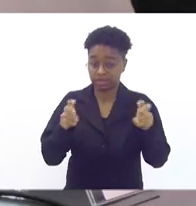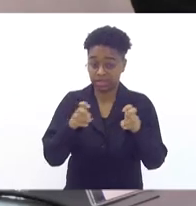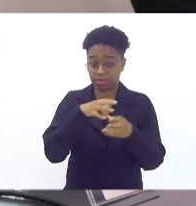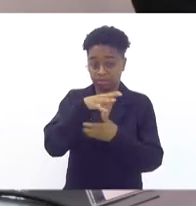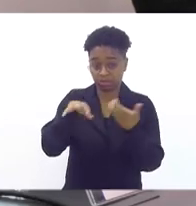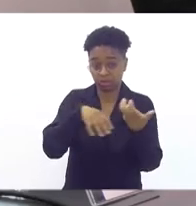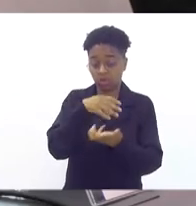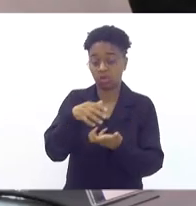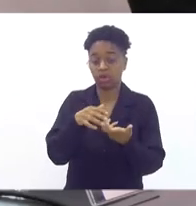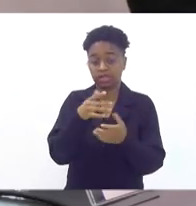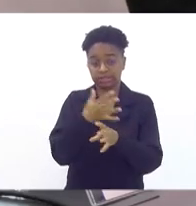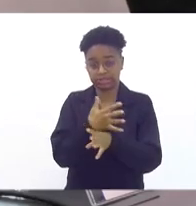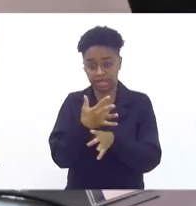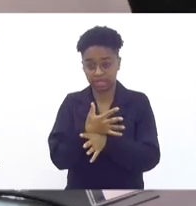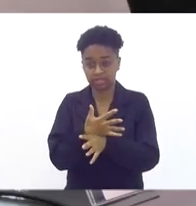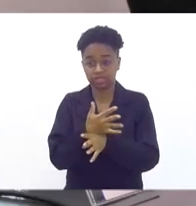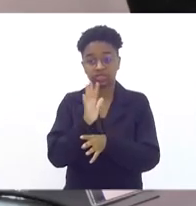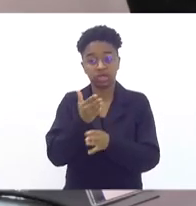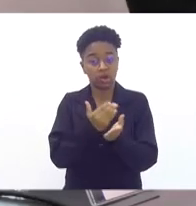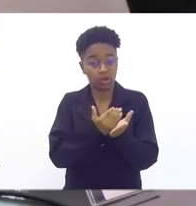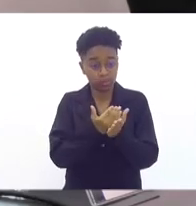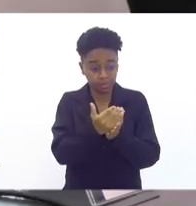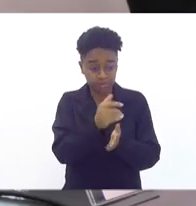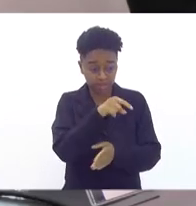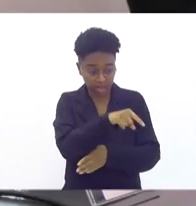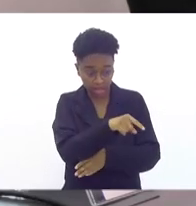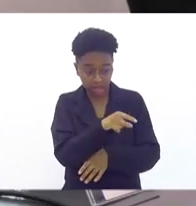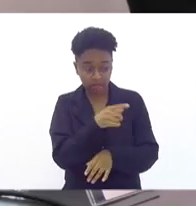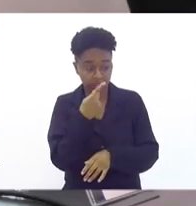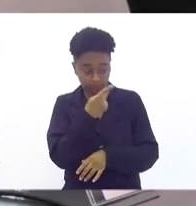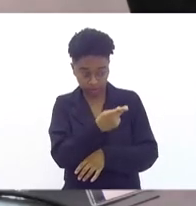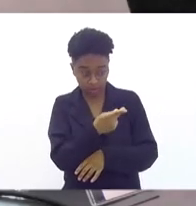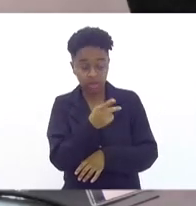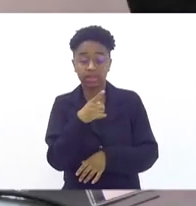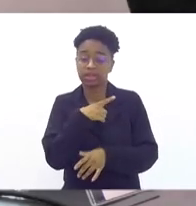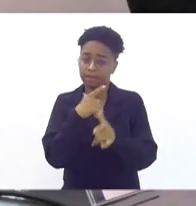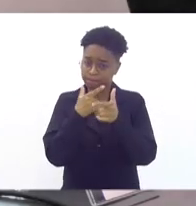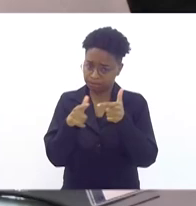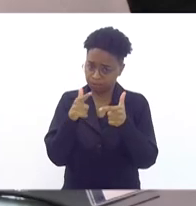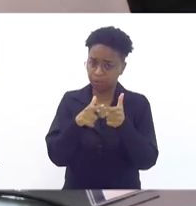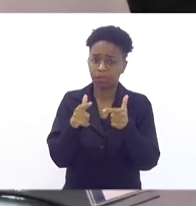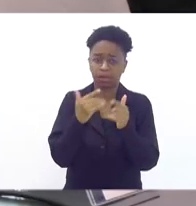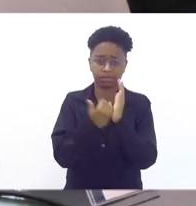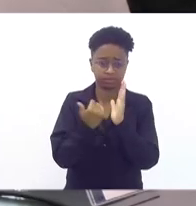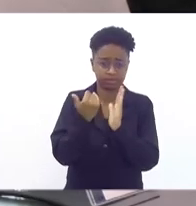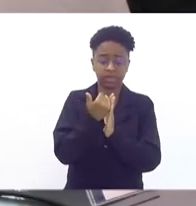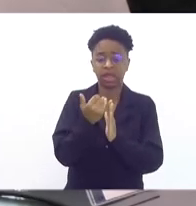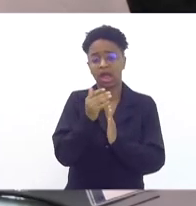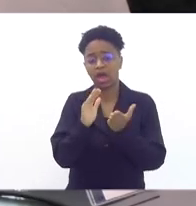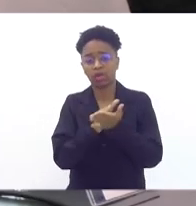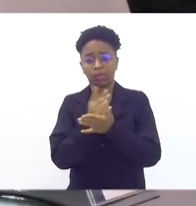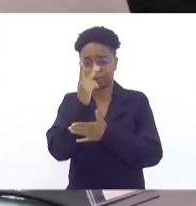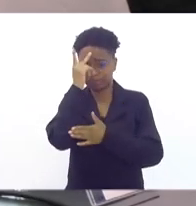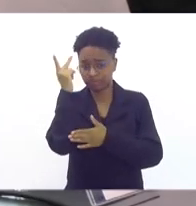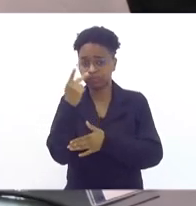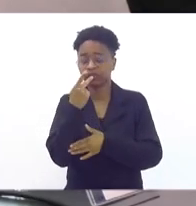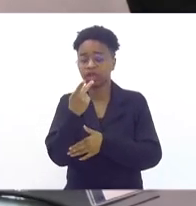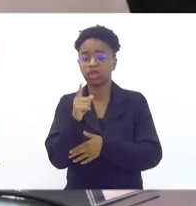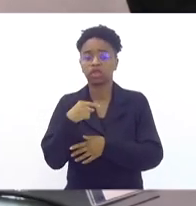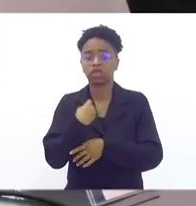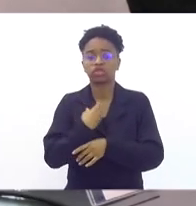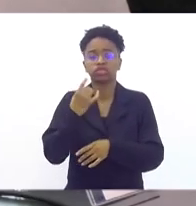o vereador Rogério Amorim falou já vai causar um problema extremo pra gente muita gente batendo que dizendo que estamos em cima de trabalhadores apenas